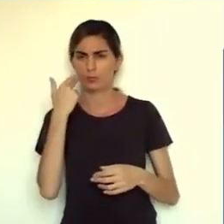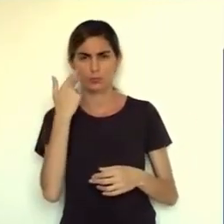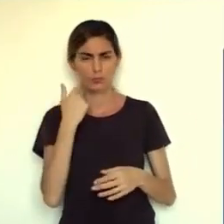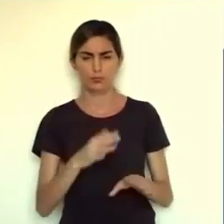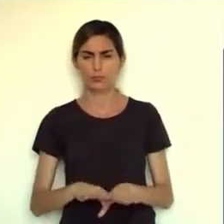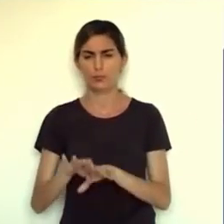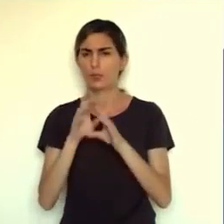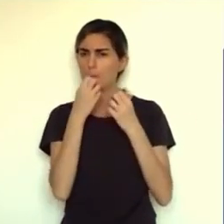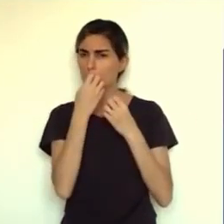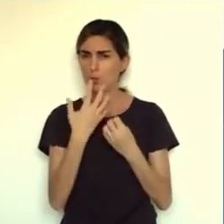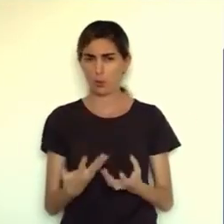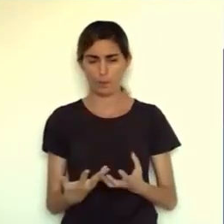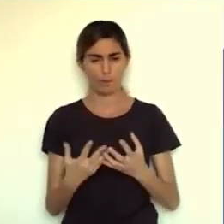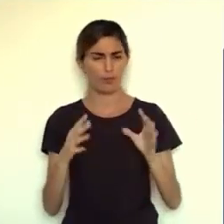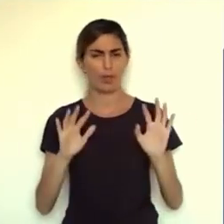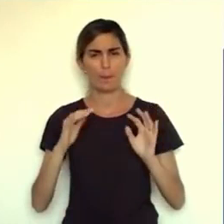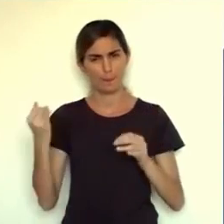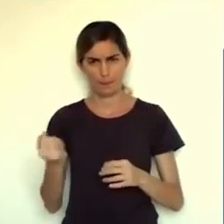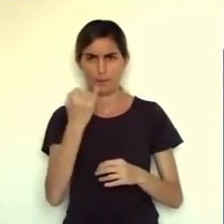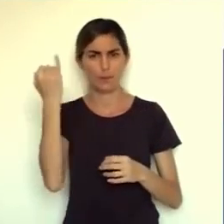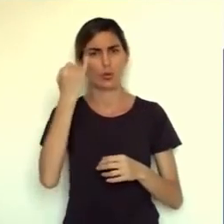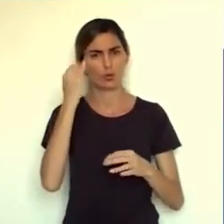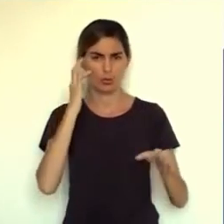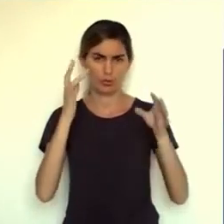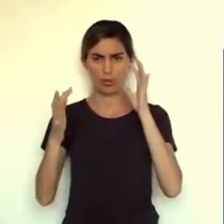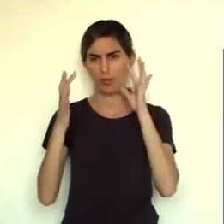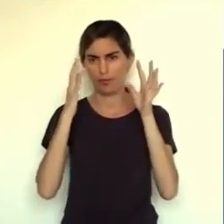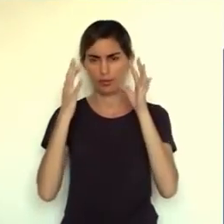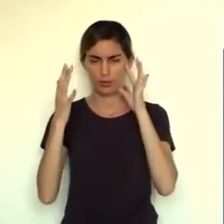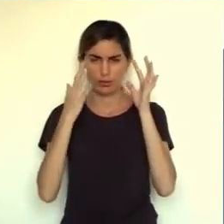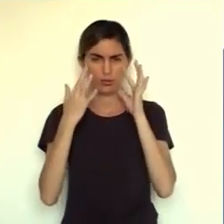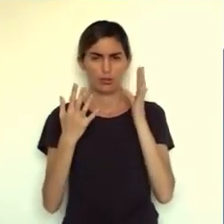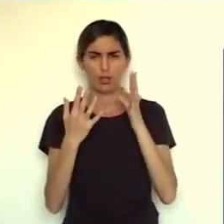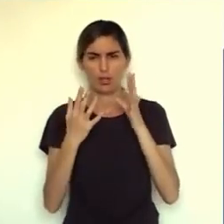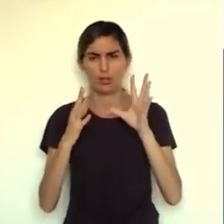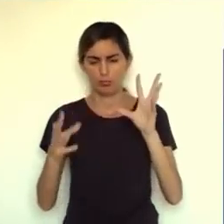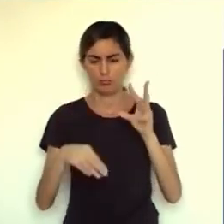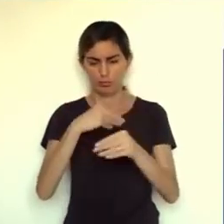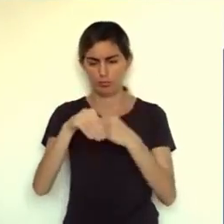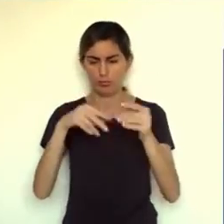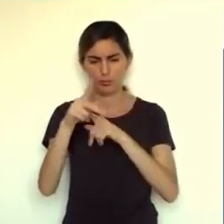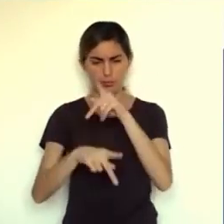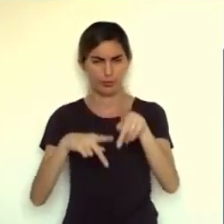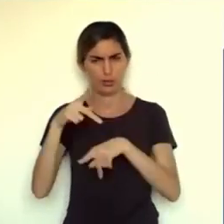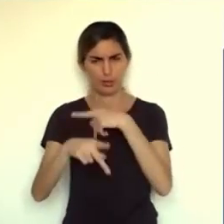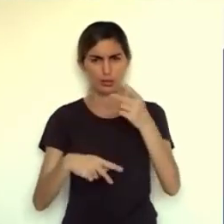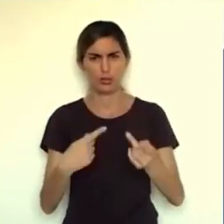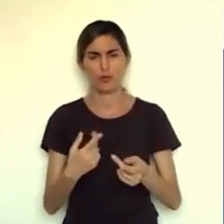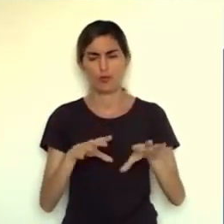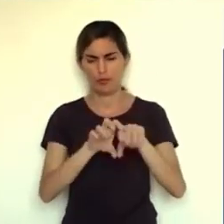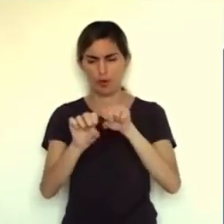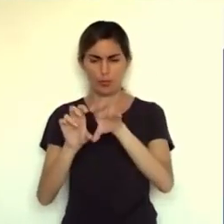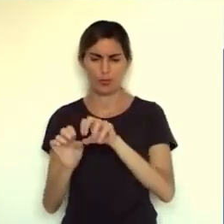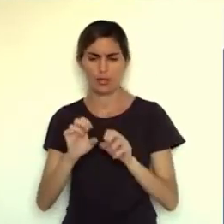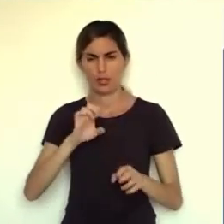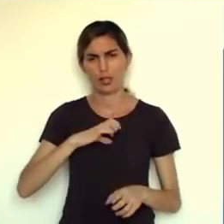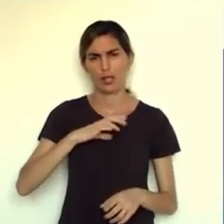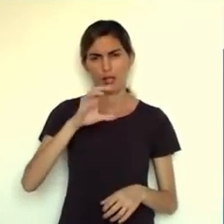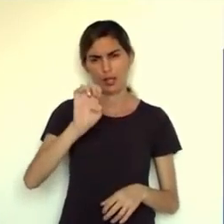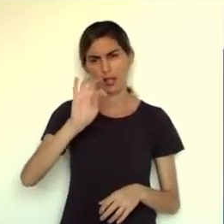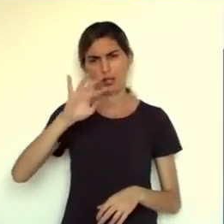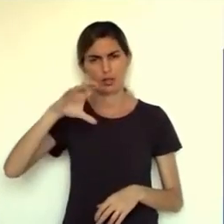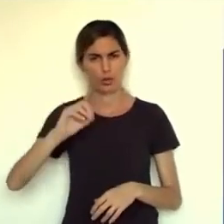étnica comum. Bom, pessoal, é fundamental essas reflexões do ponto de vista da composição da população, da